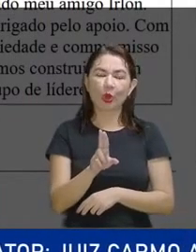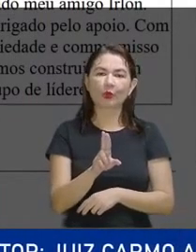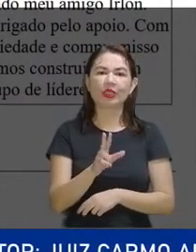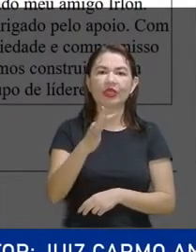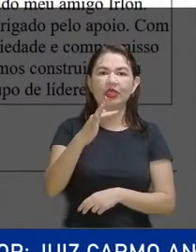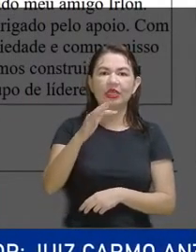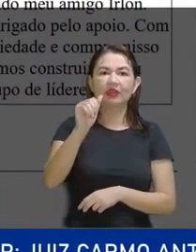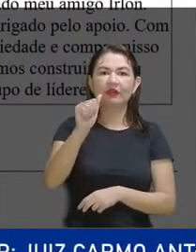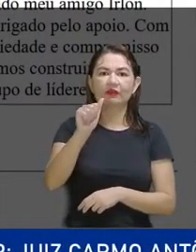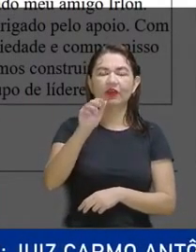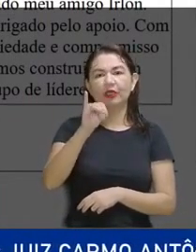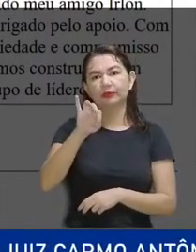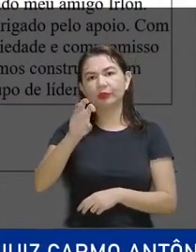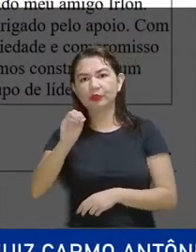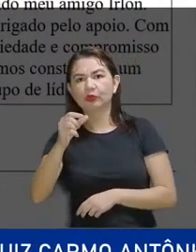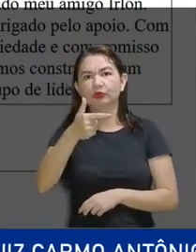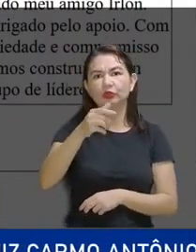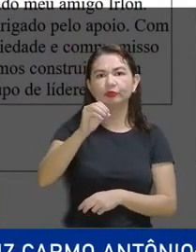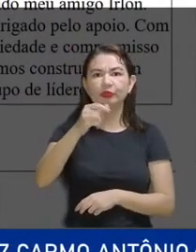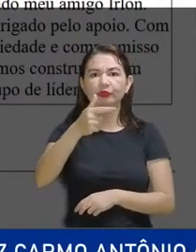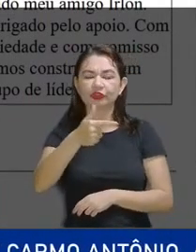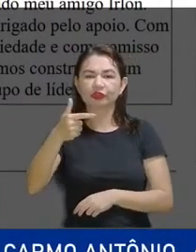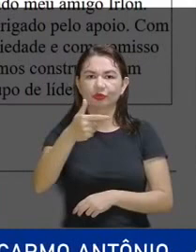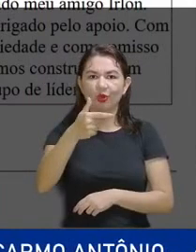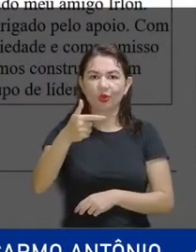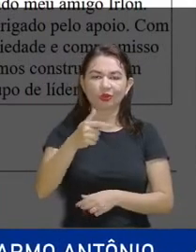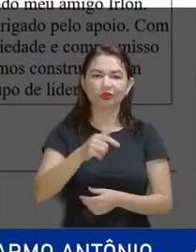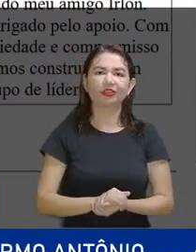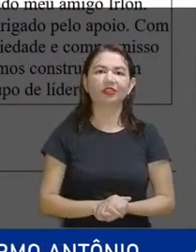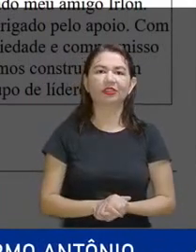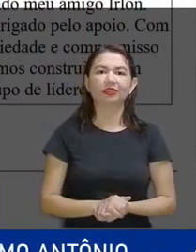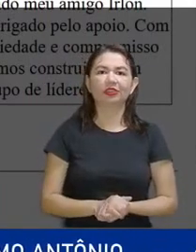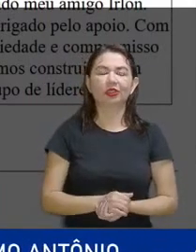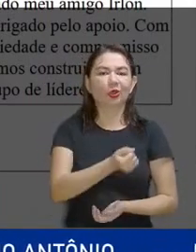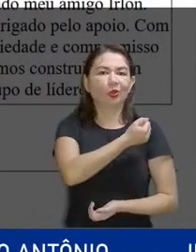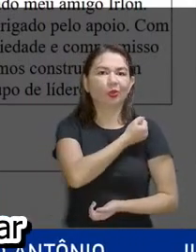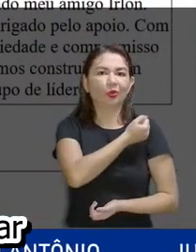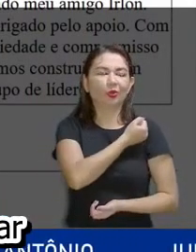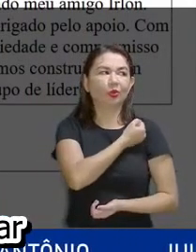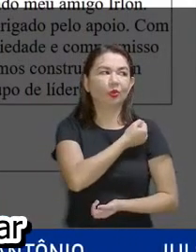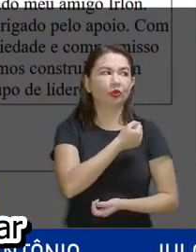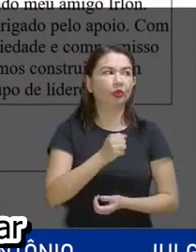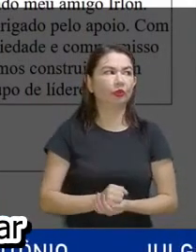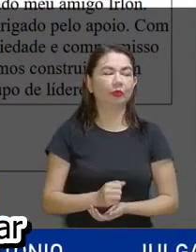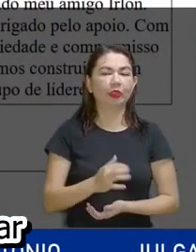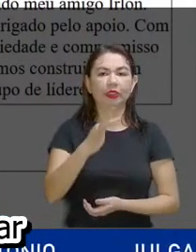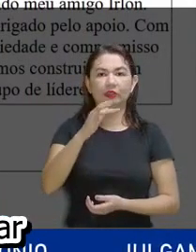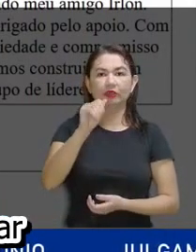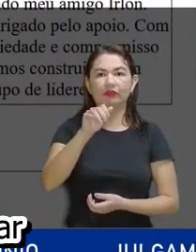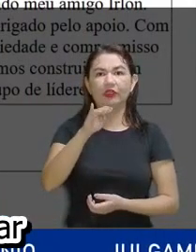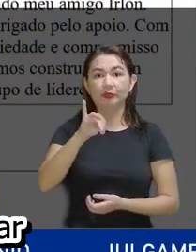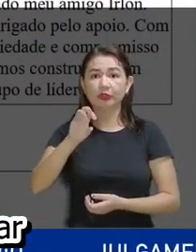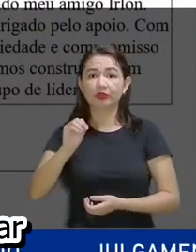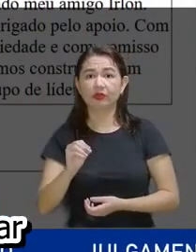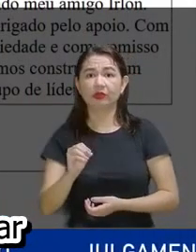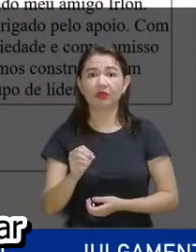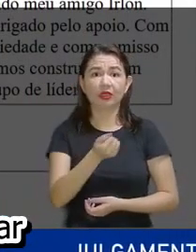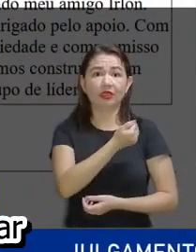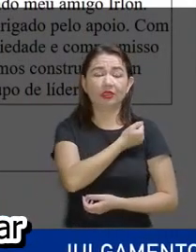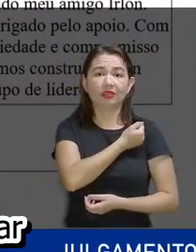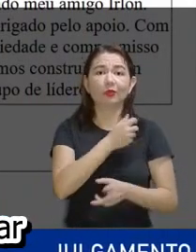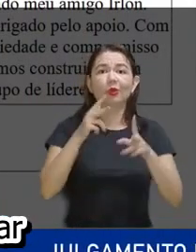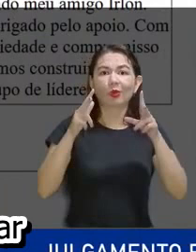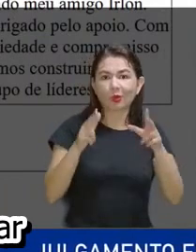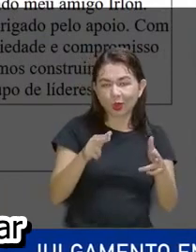2022. Cumpre registrar no ponto que o terminal telefônico indicado com o nome de Fábio Jucá 2022 é exatamente o mesmo a constar